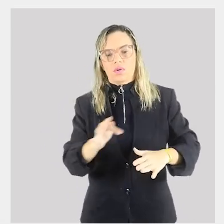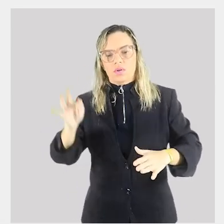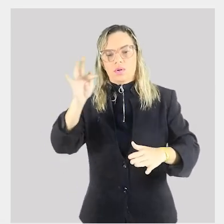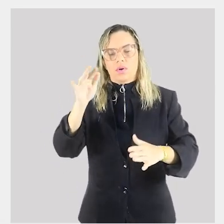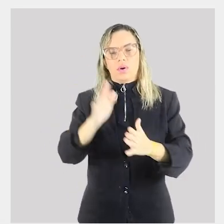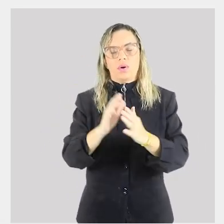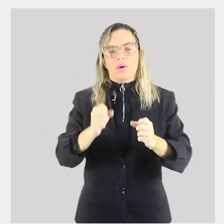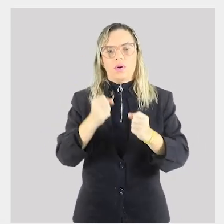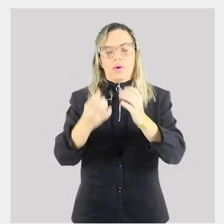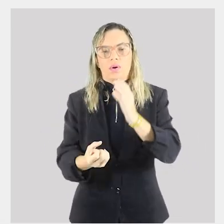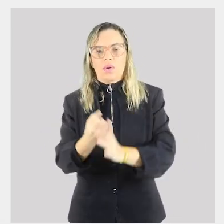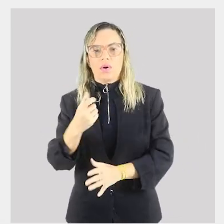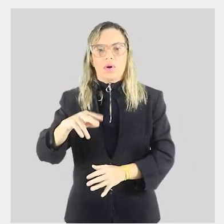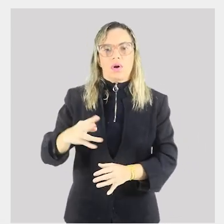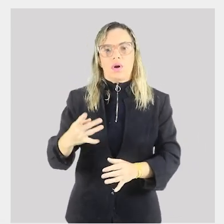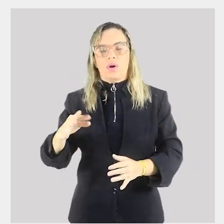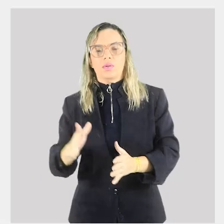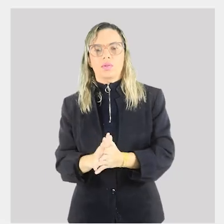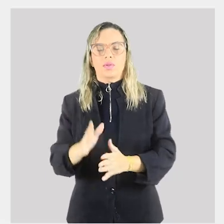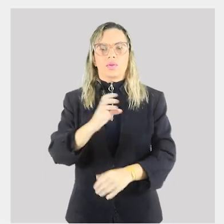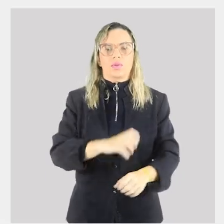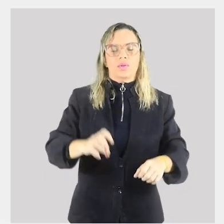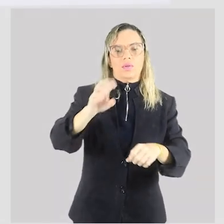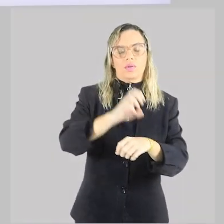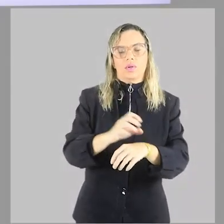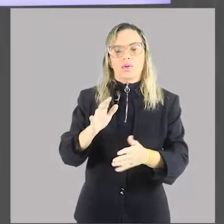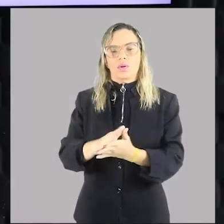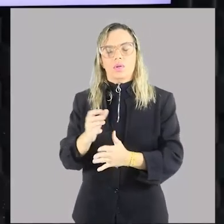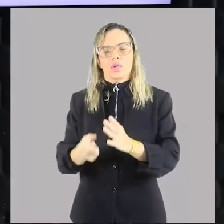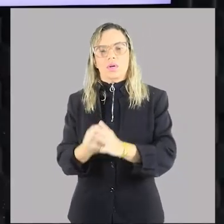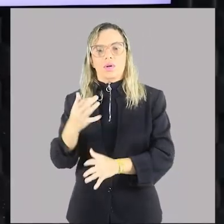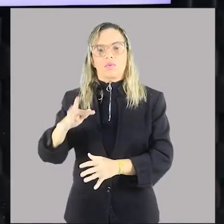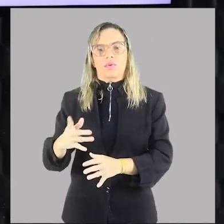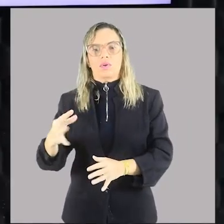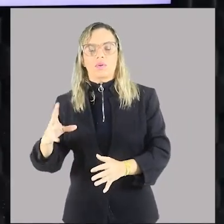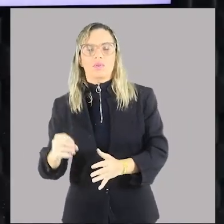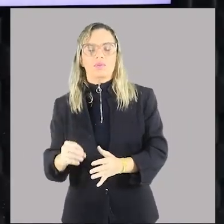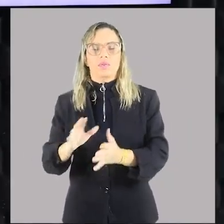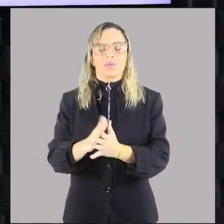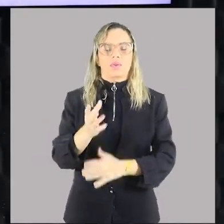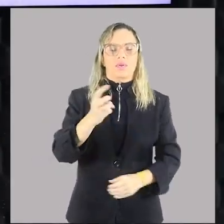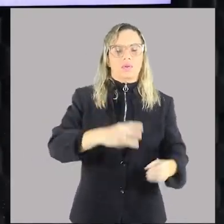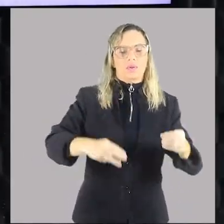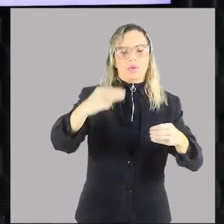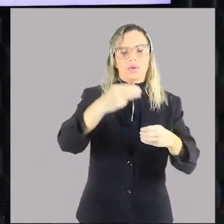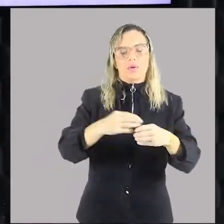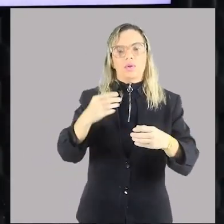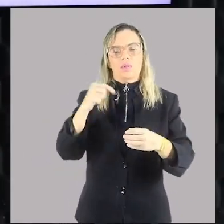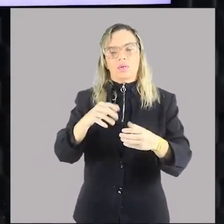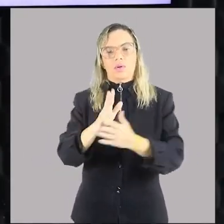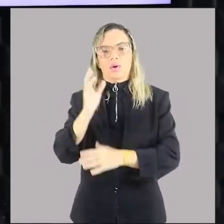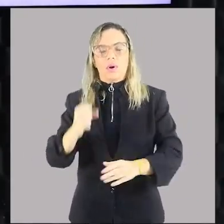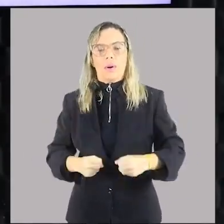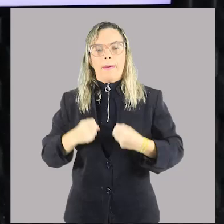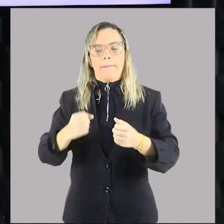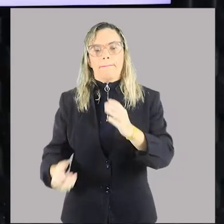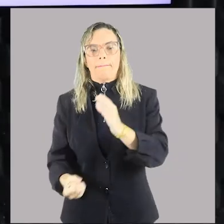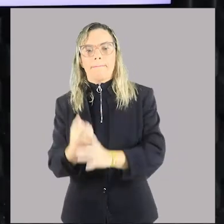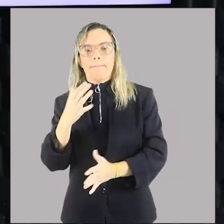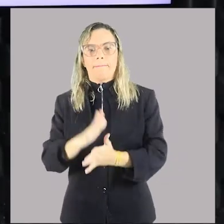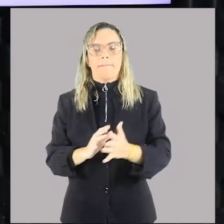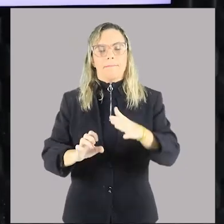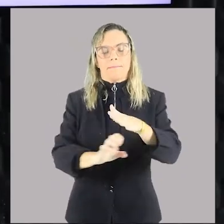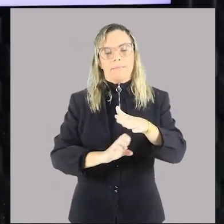o Estado pode criar fundações, os municípios podem criar empresas, vocês estão compreendendo? Então, portanto,